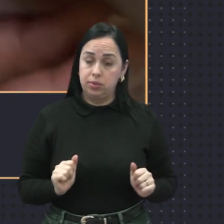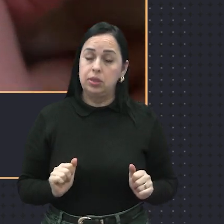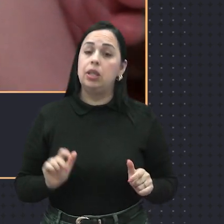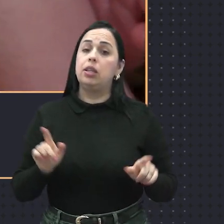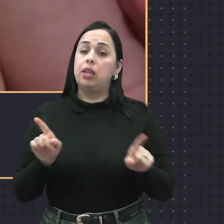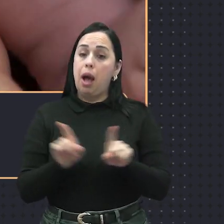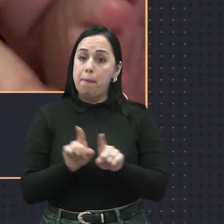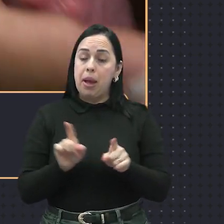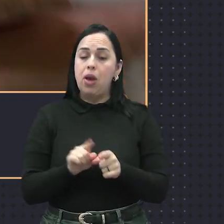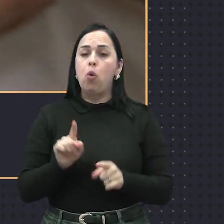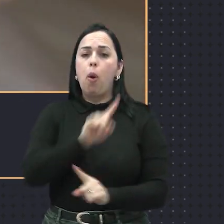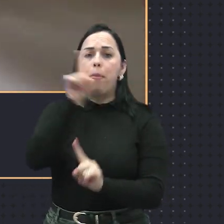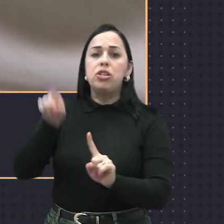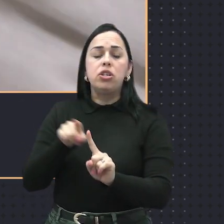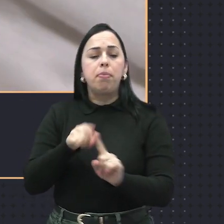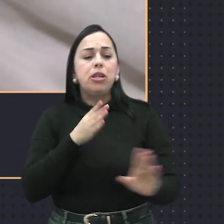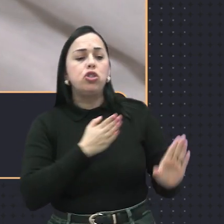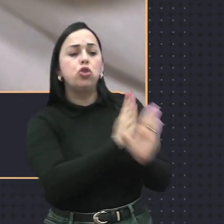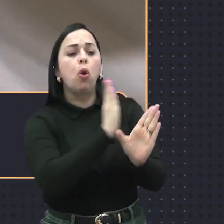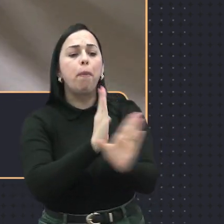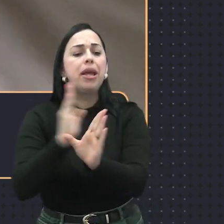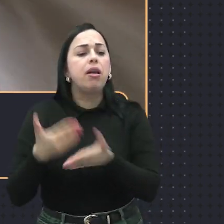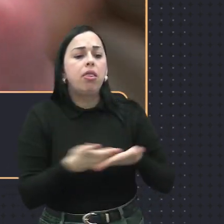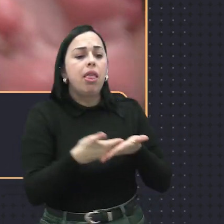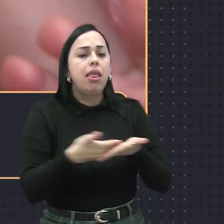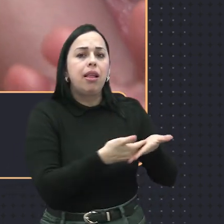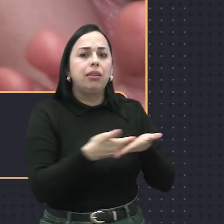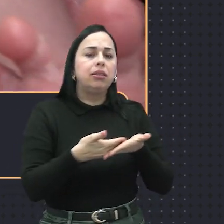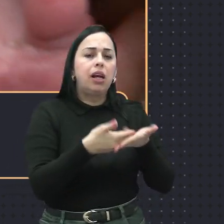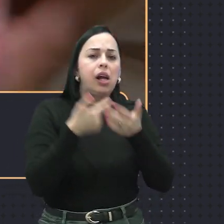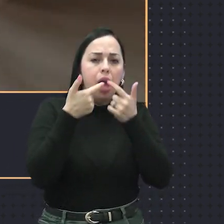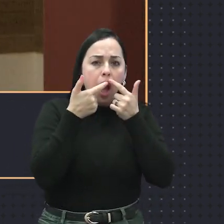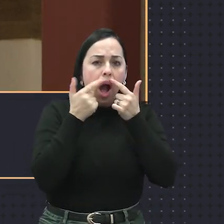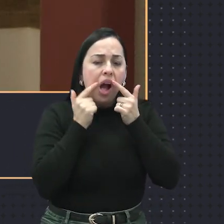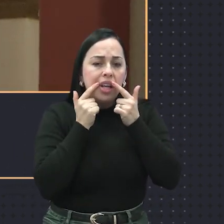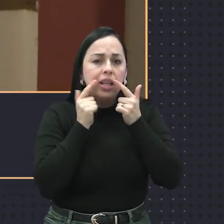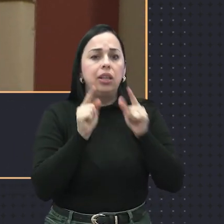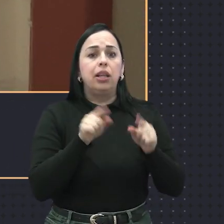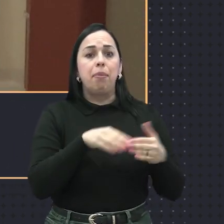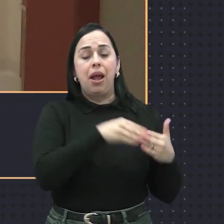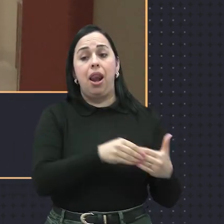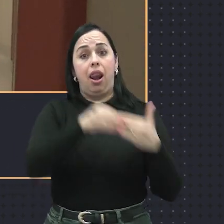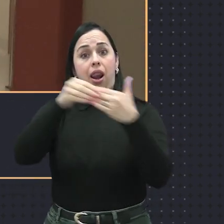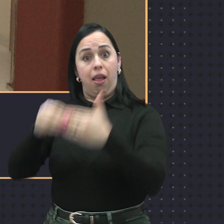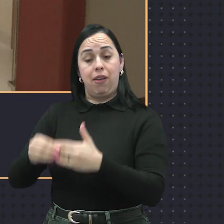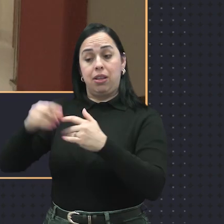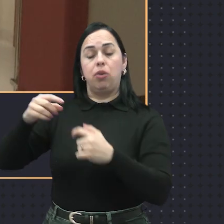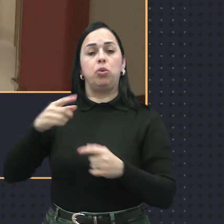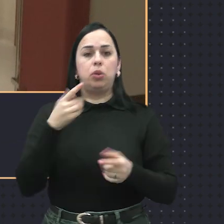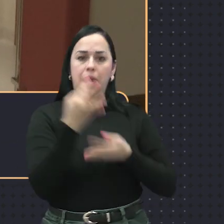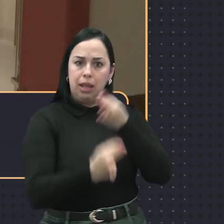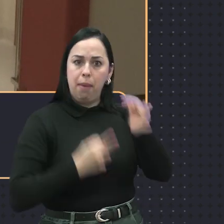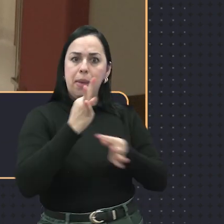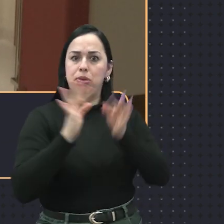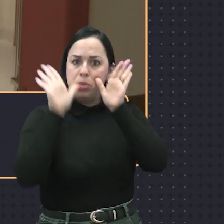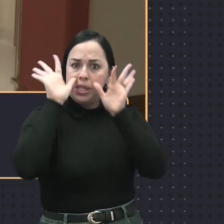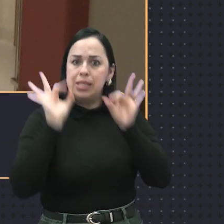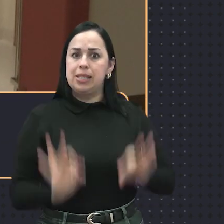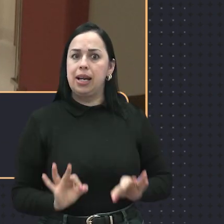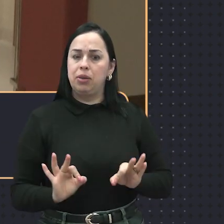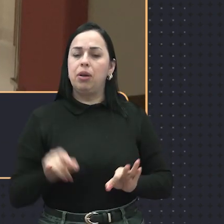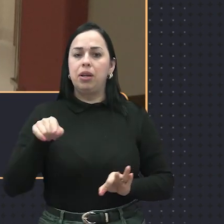O objetivo é facilitar a identificação de recém-nascidos com a condição e o encaminhamento para tratamentos